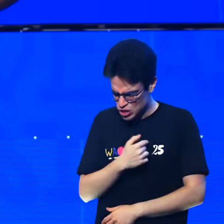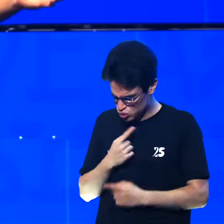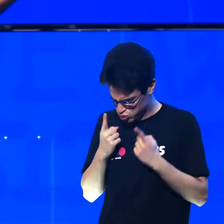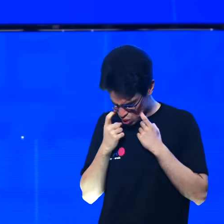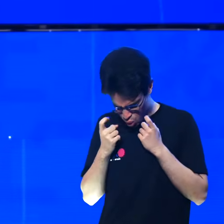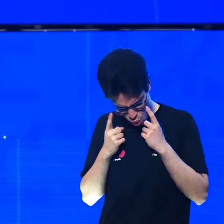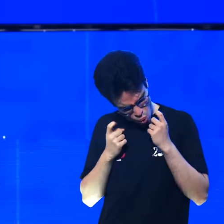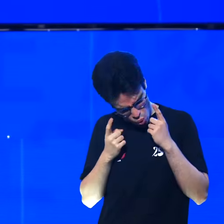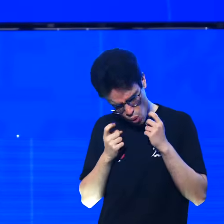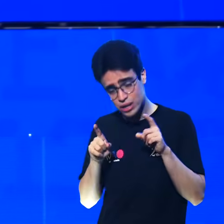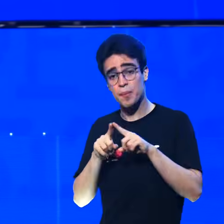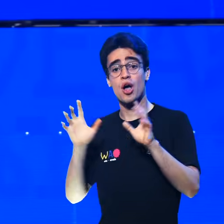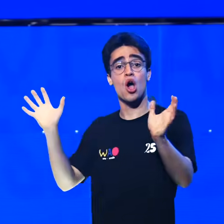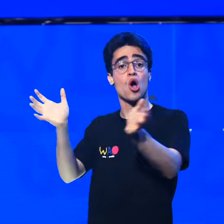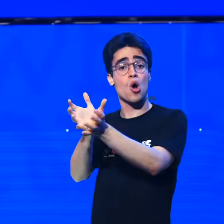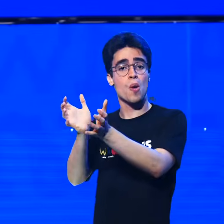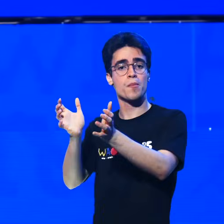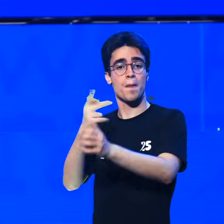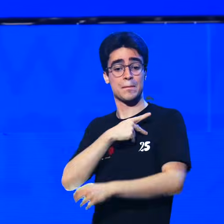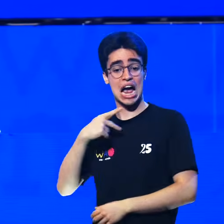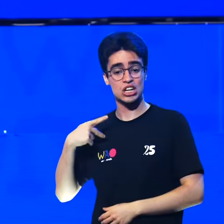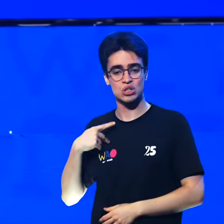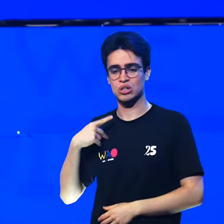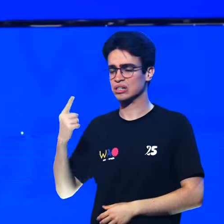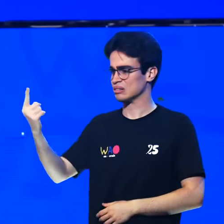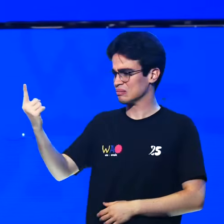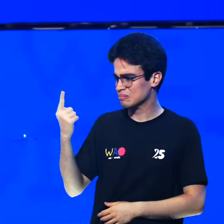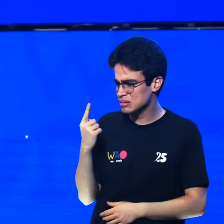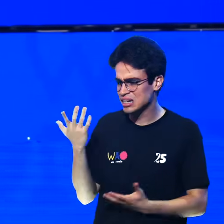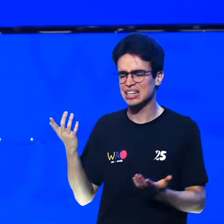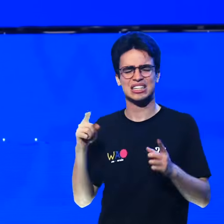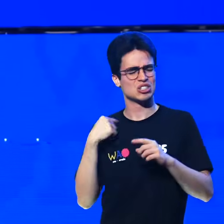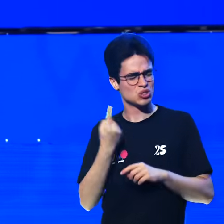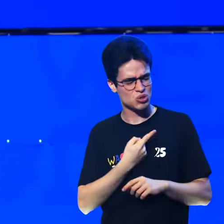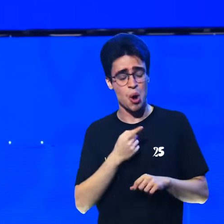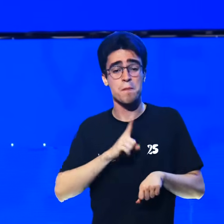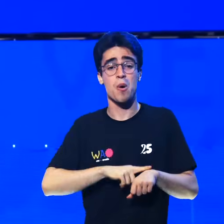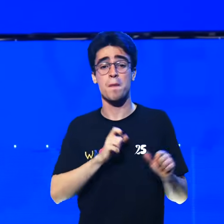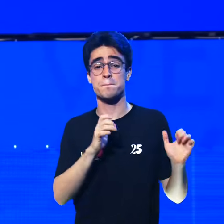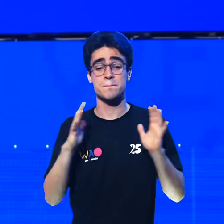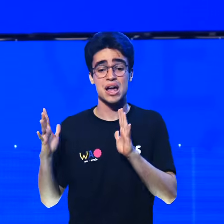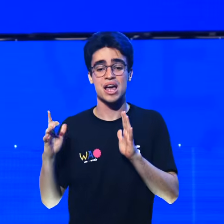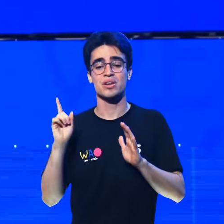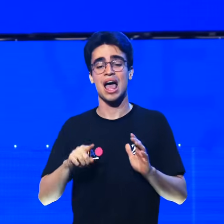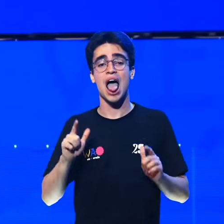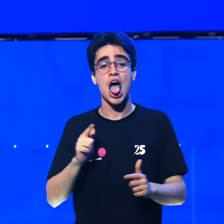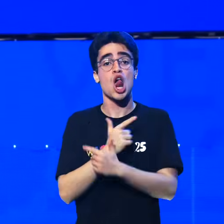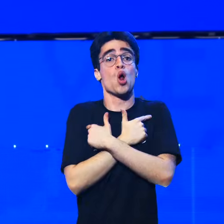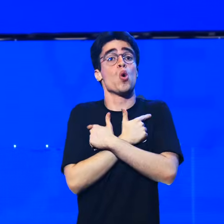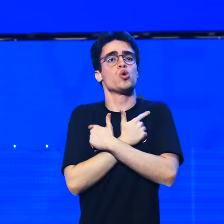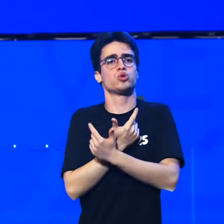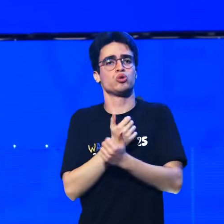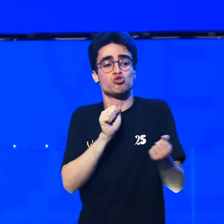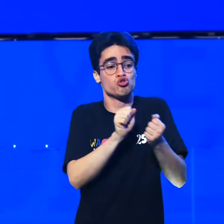equipe pastoral passava pela gente, a gente estava passando um processo de luto com gente viva.